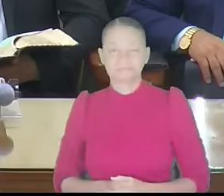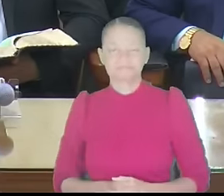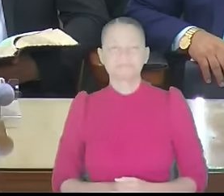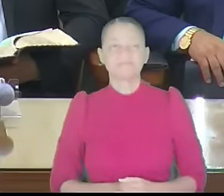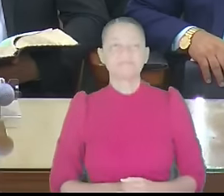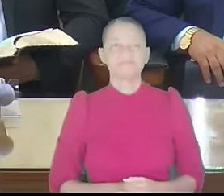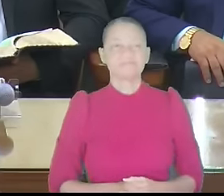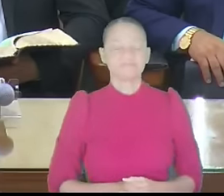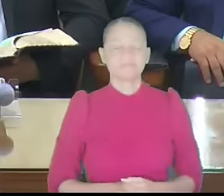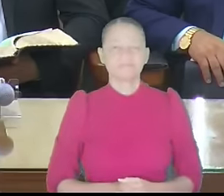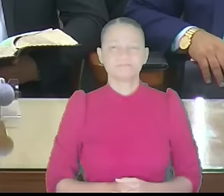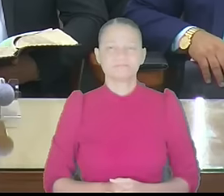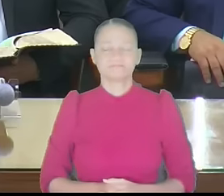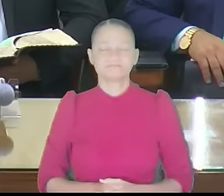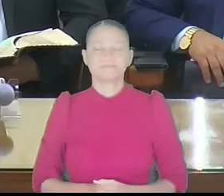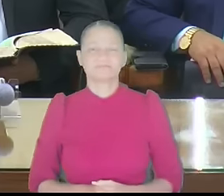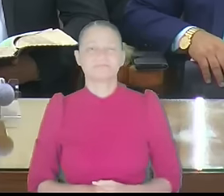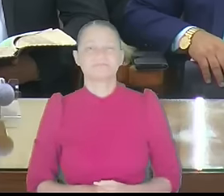Aleluia.